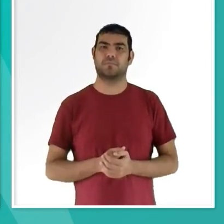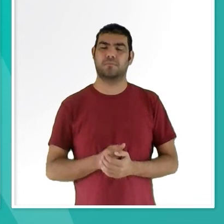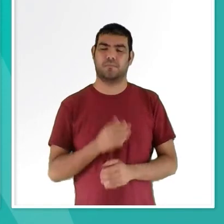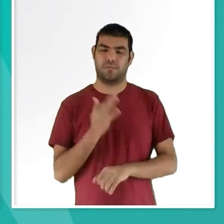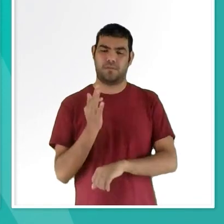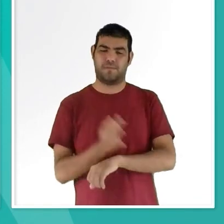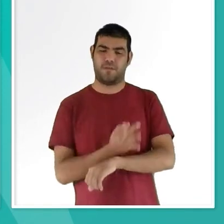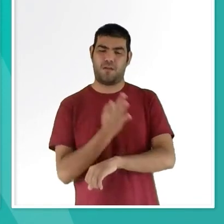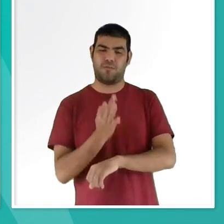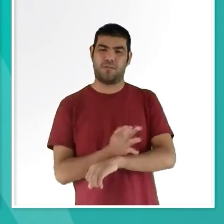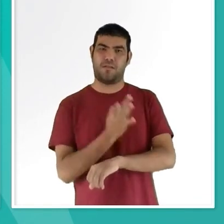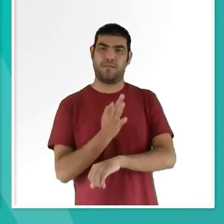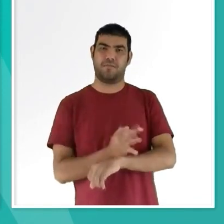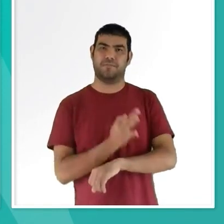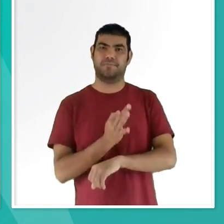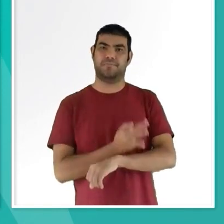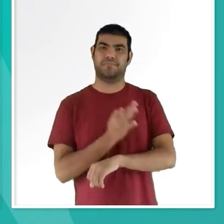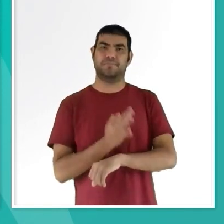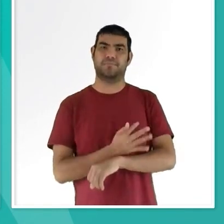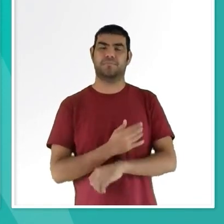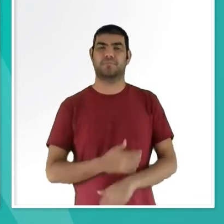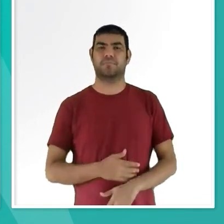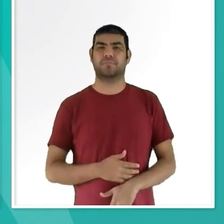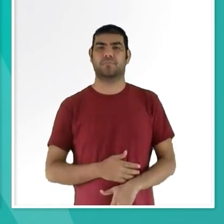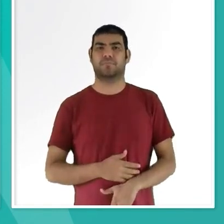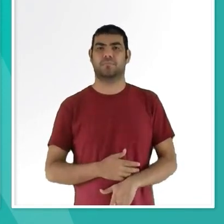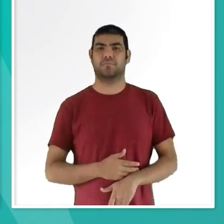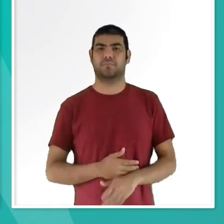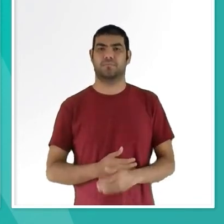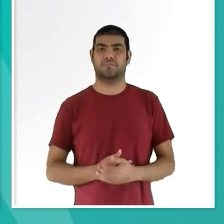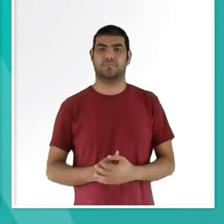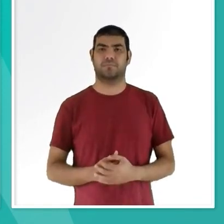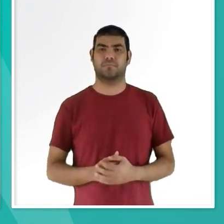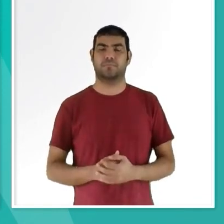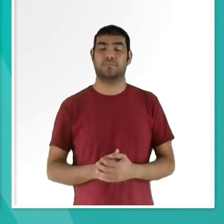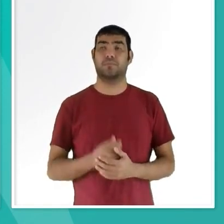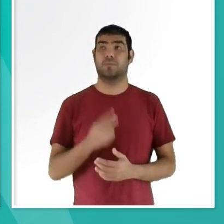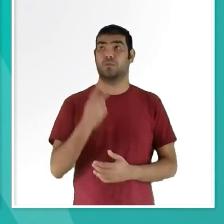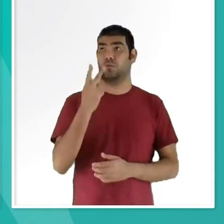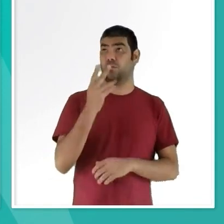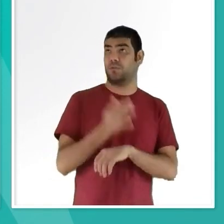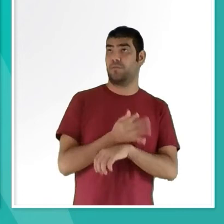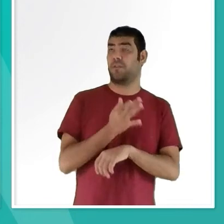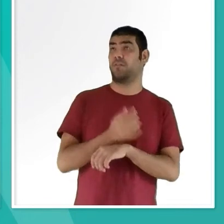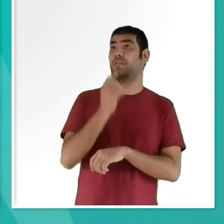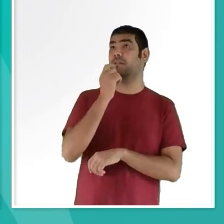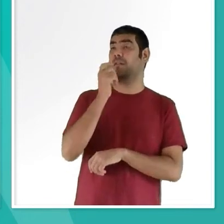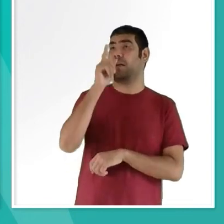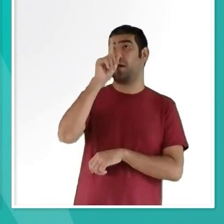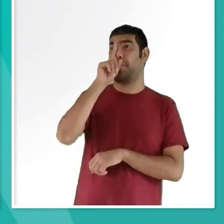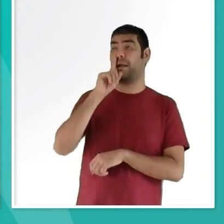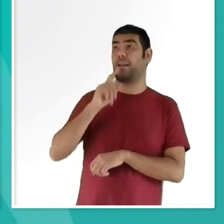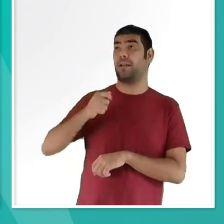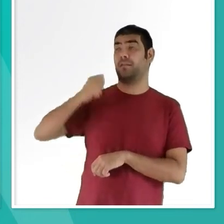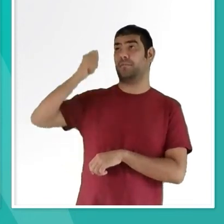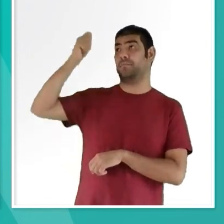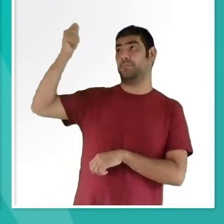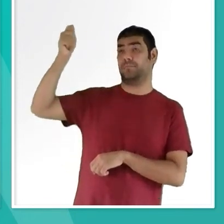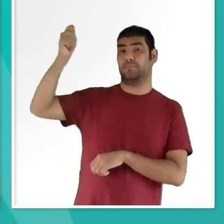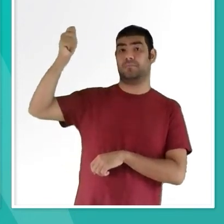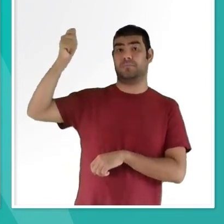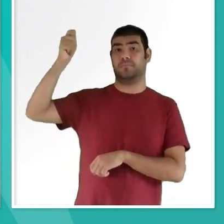faltas tem como consequência o cartão, aliás, a falta tem a consequência do